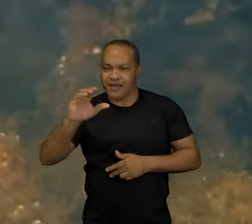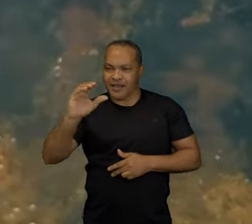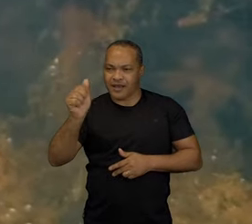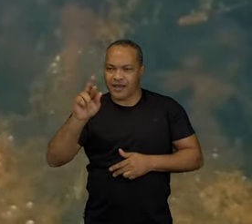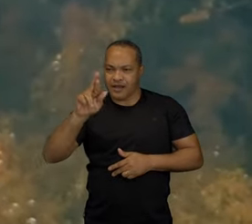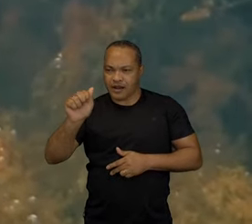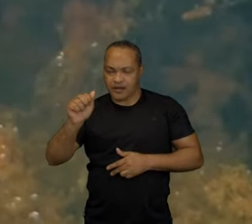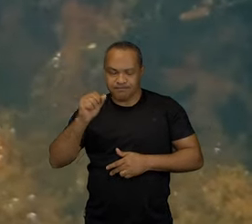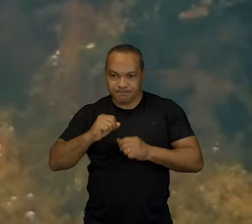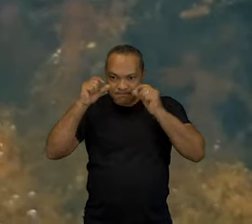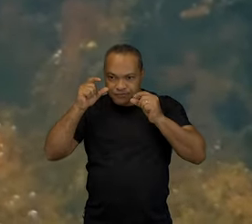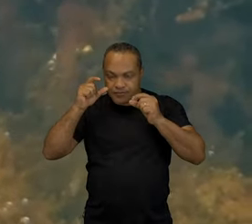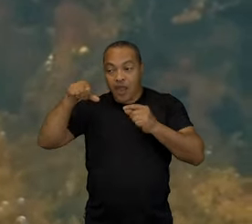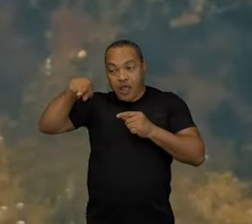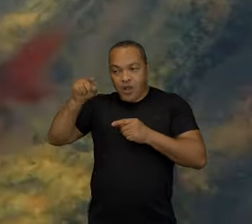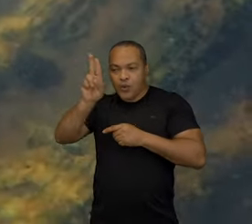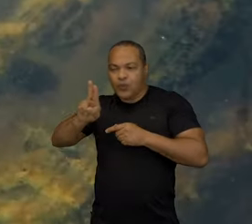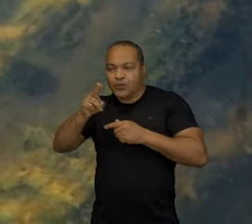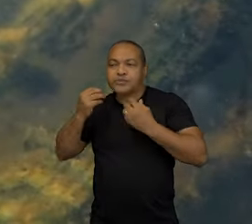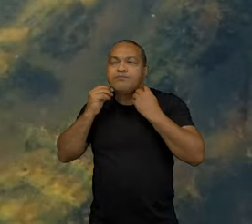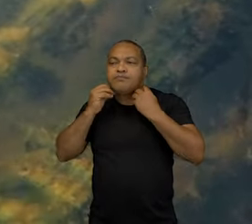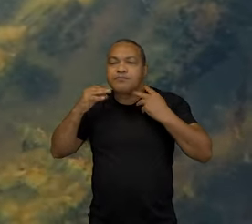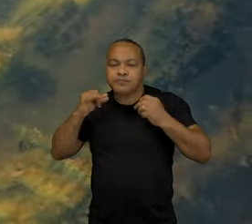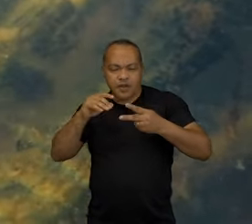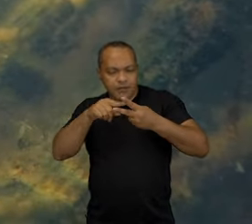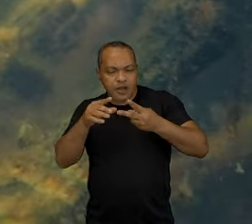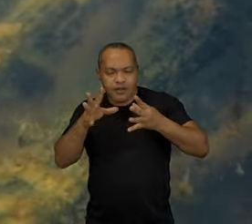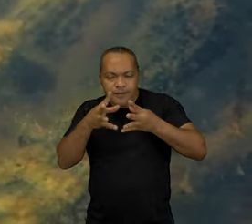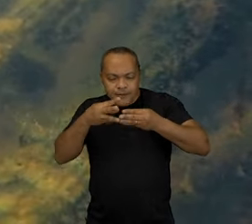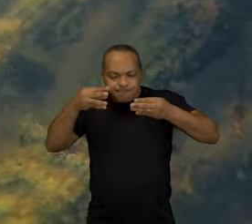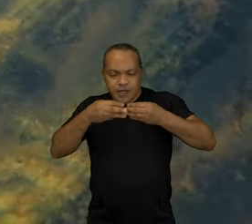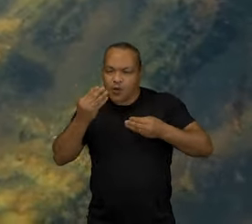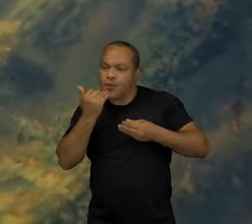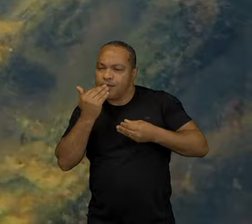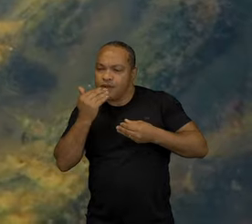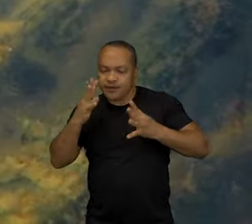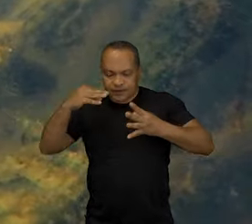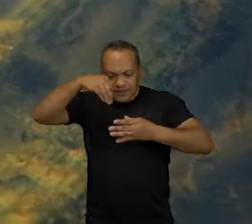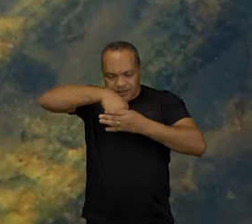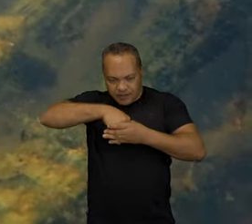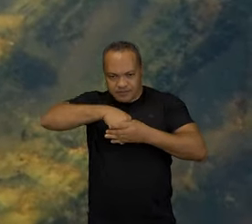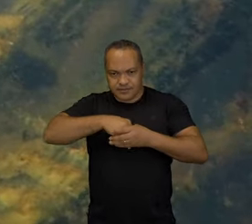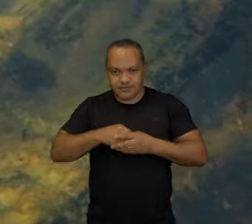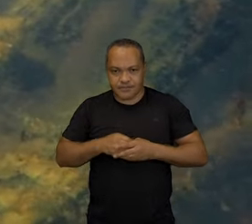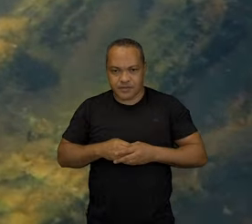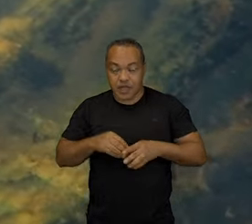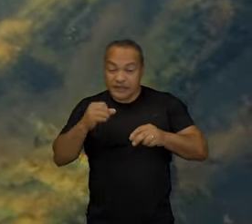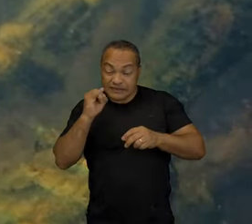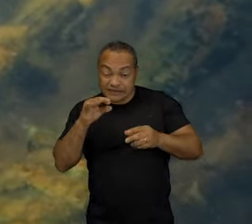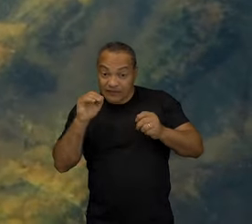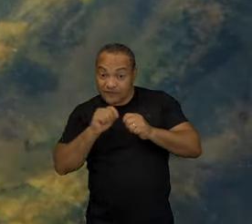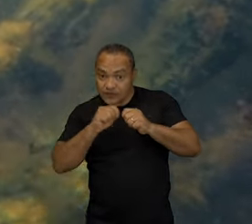cará zoiudo, utilizam as brânquias para filtrar o alimento encontrado no sedimento. Ao